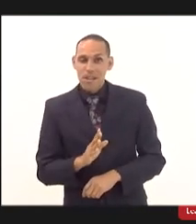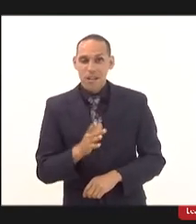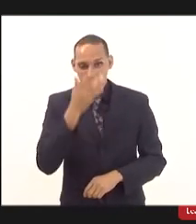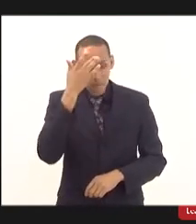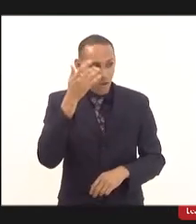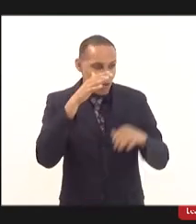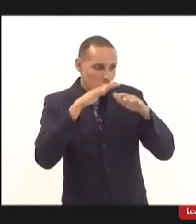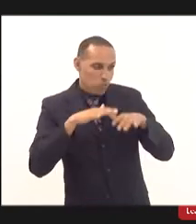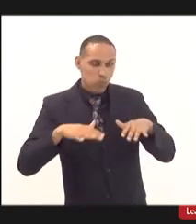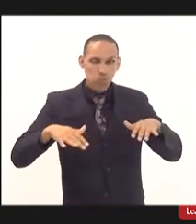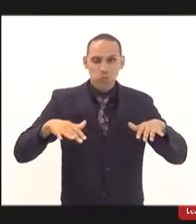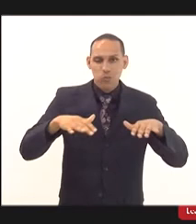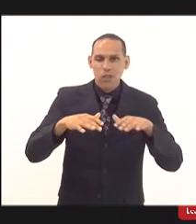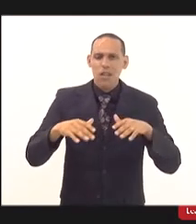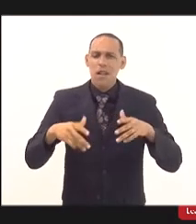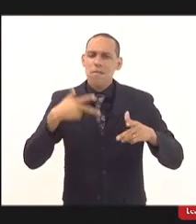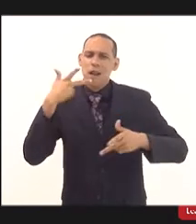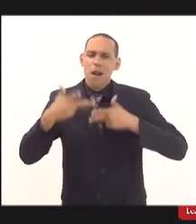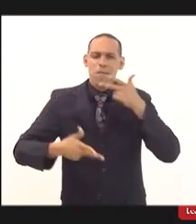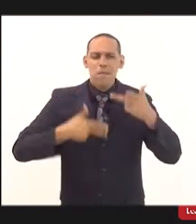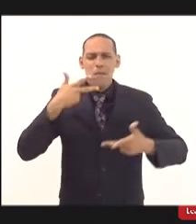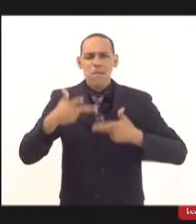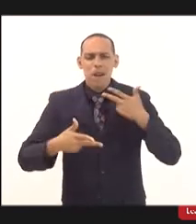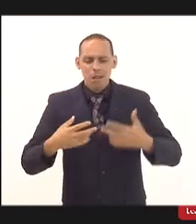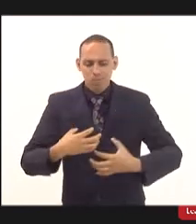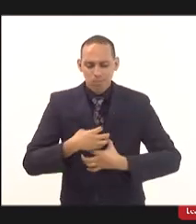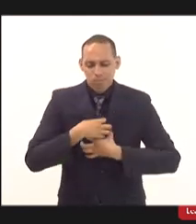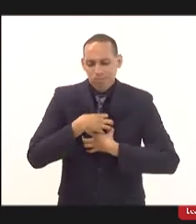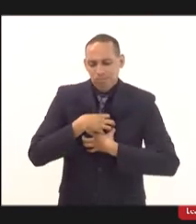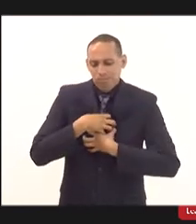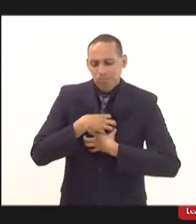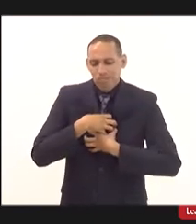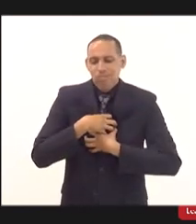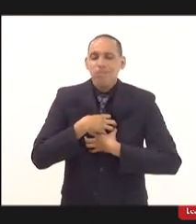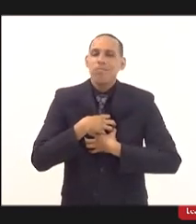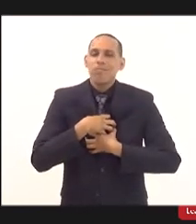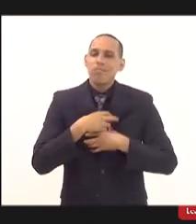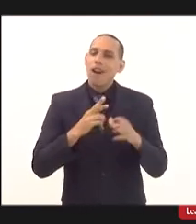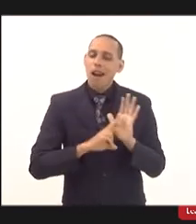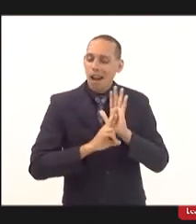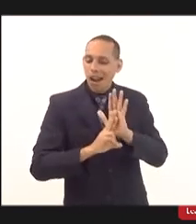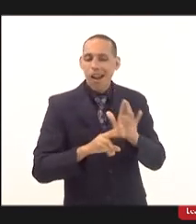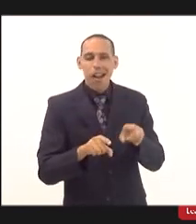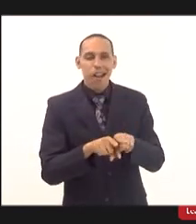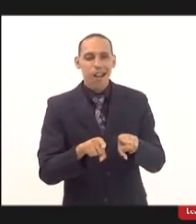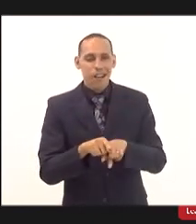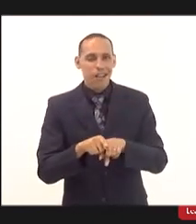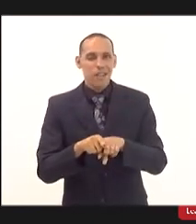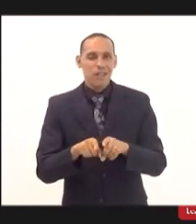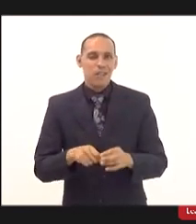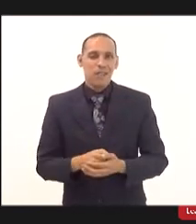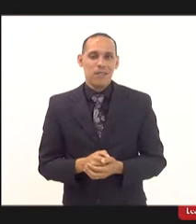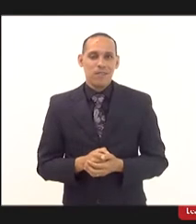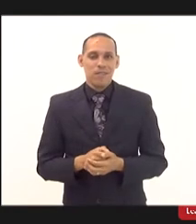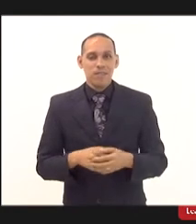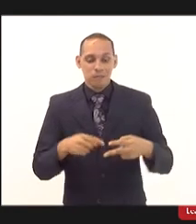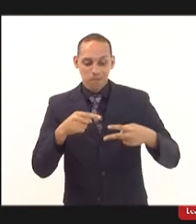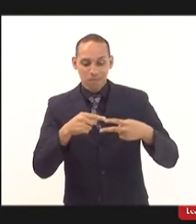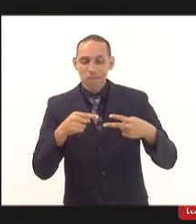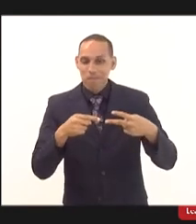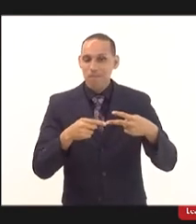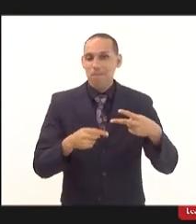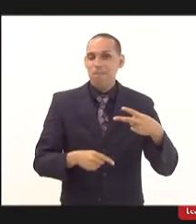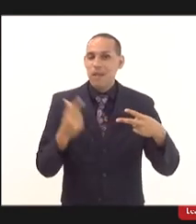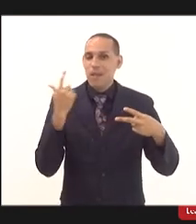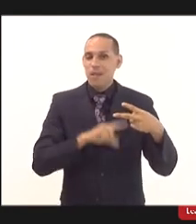possam se expressar e se sentir estressados expressadas por estas